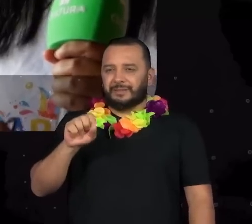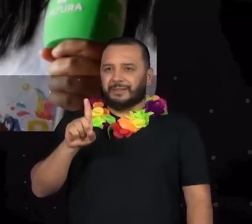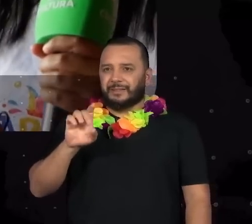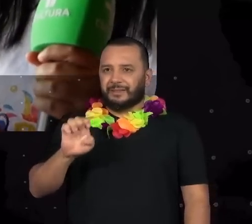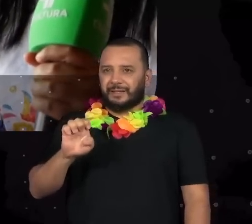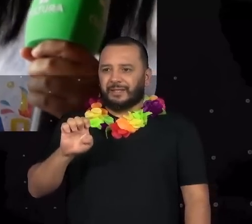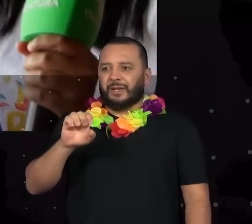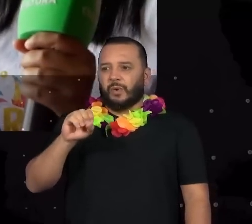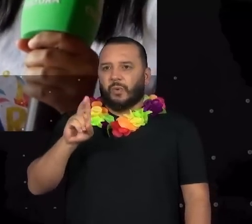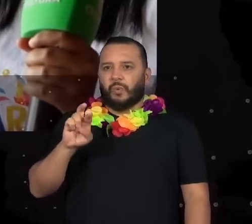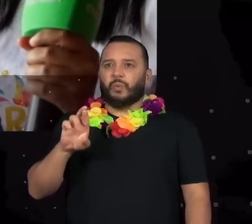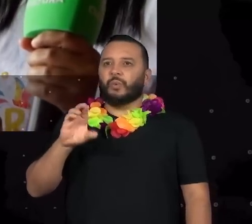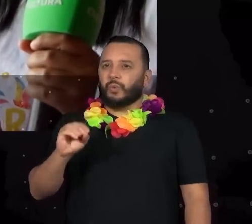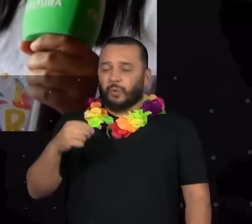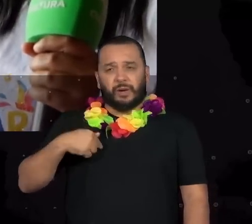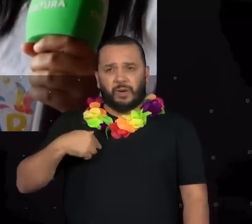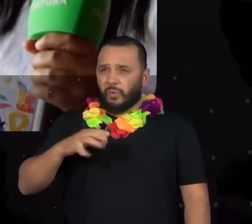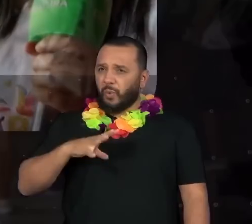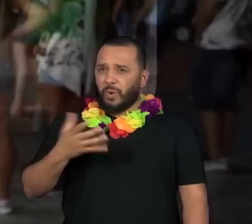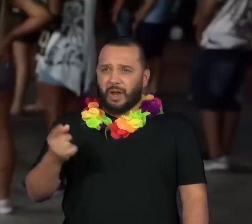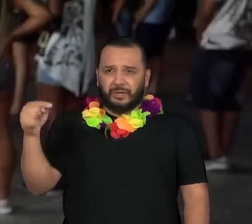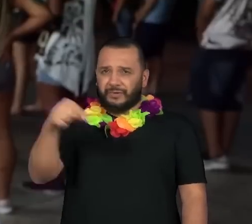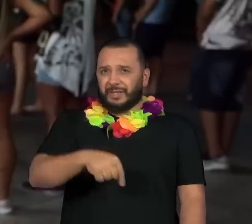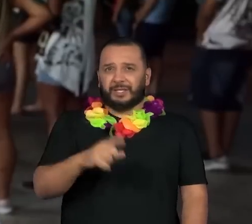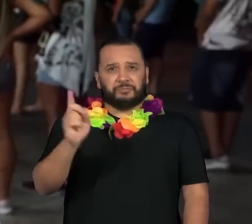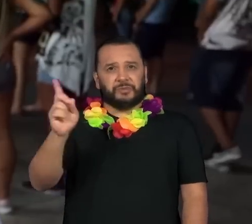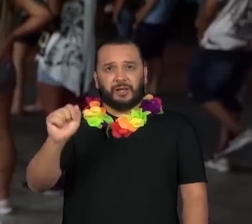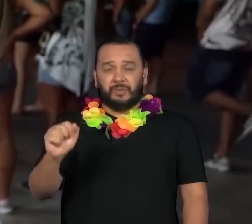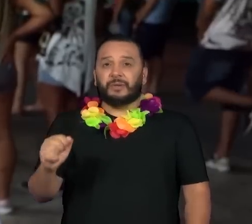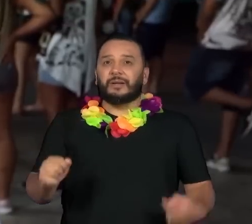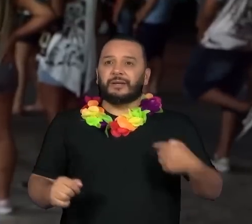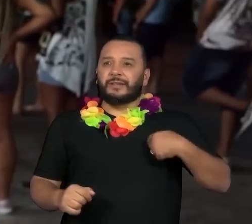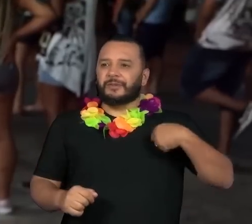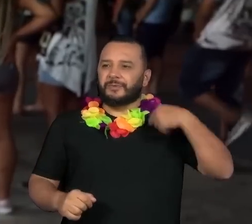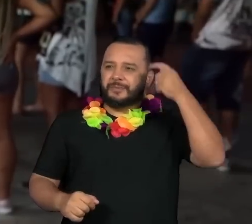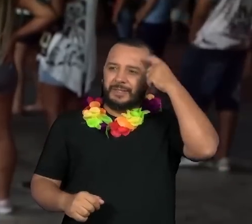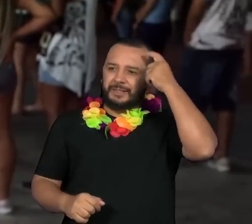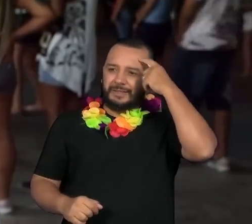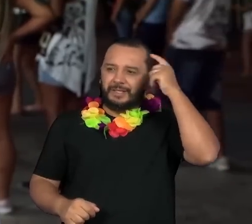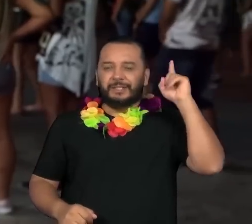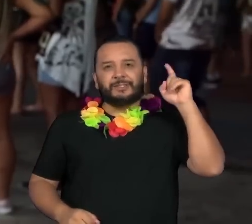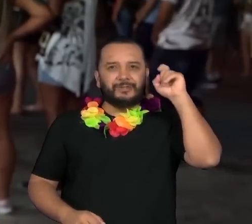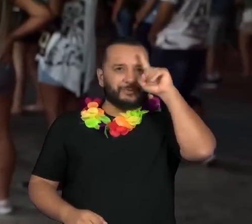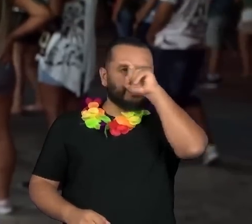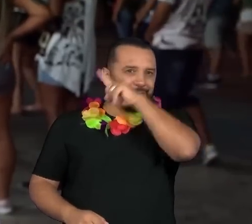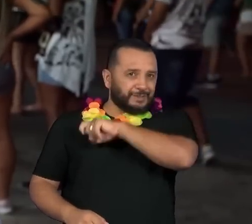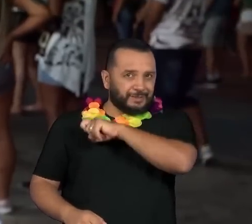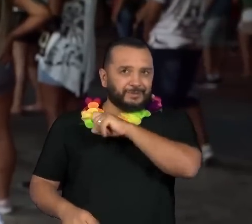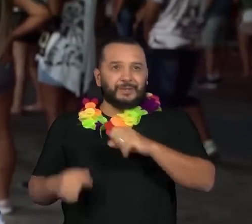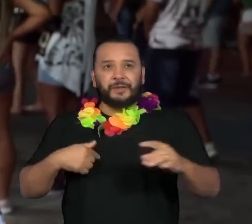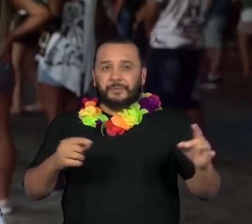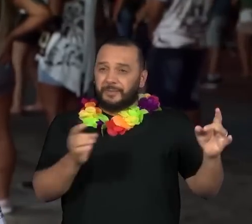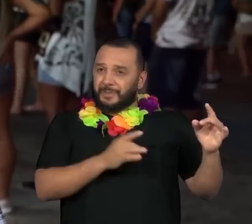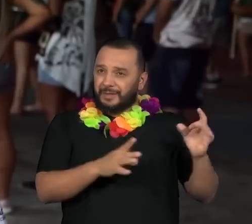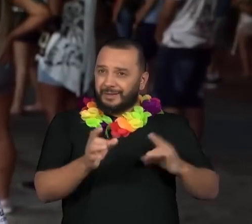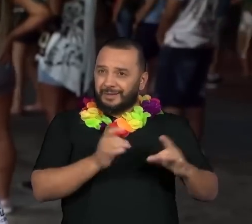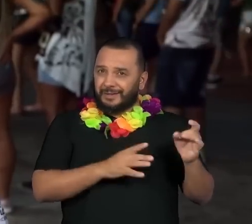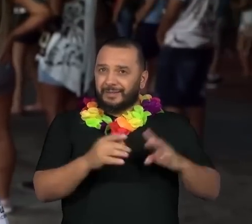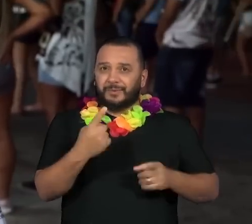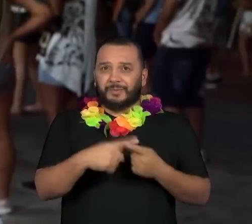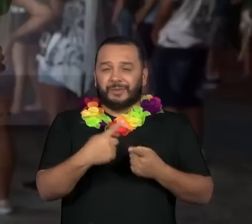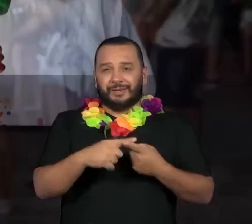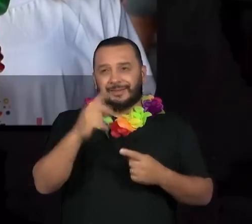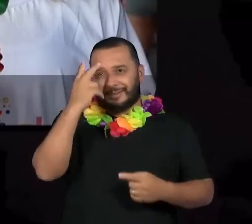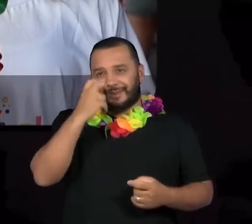de vir aqui direto na escola, falar direto com o pessoal. Eu pensei que ia ser muito difícil, medo por causa da